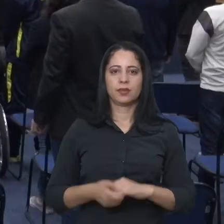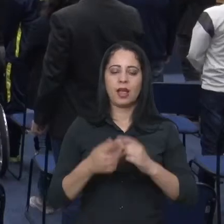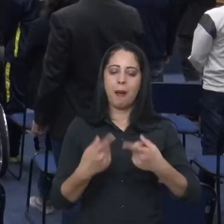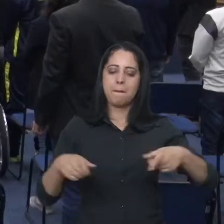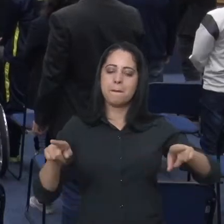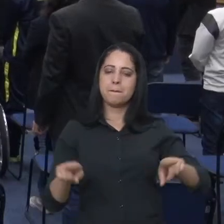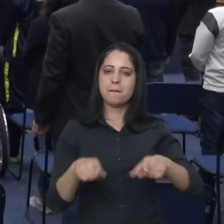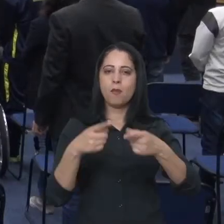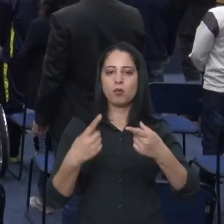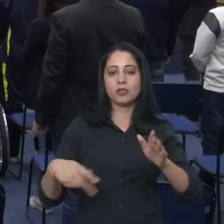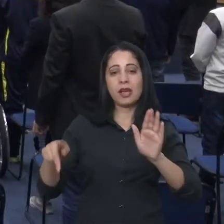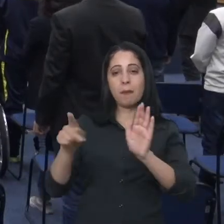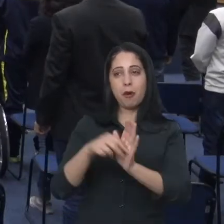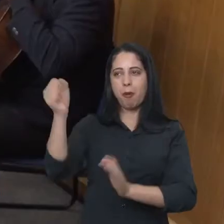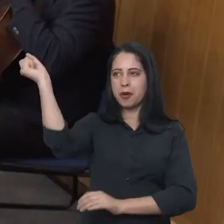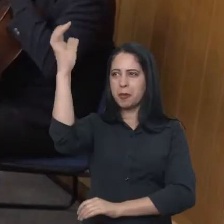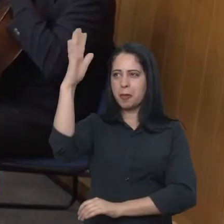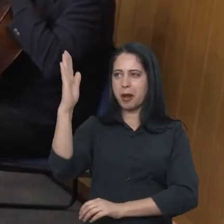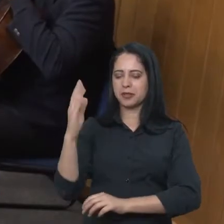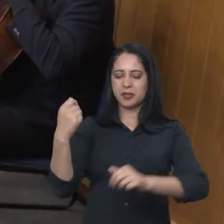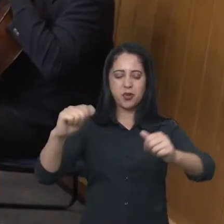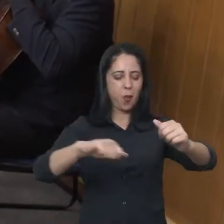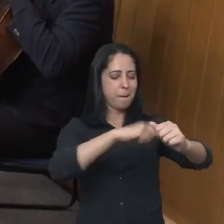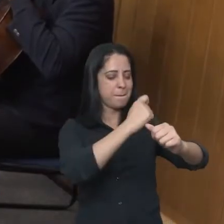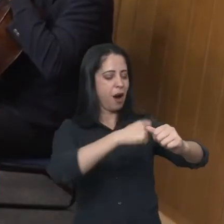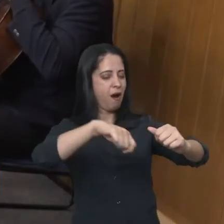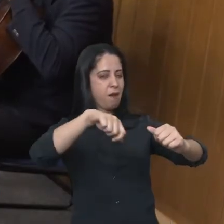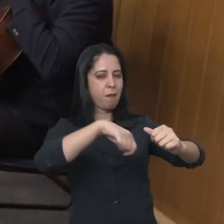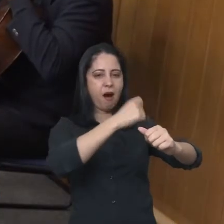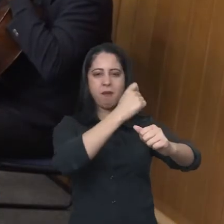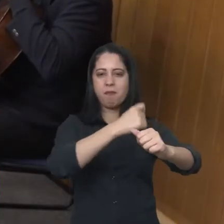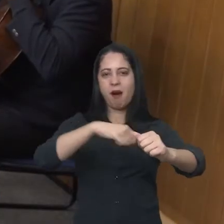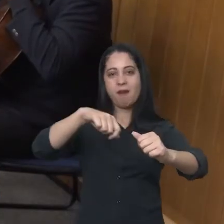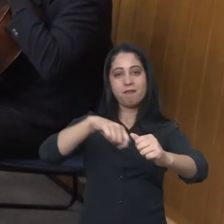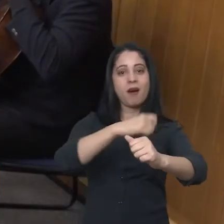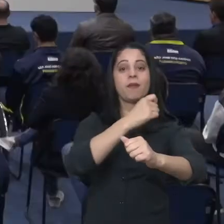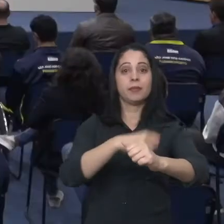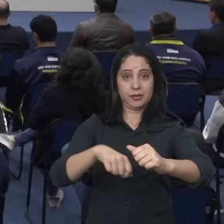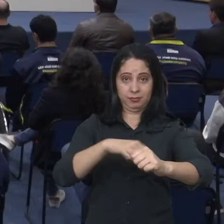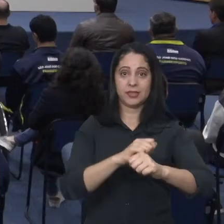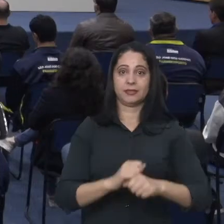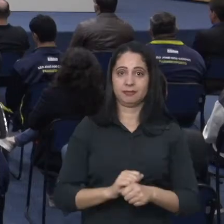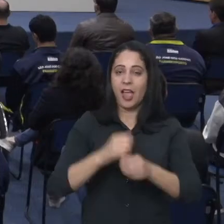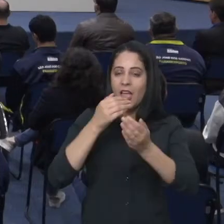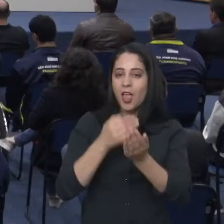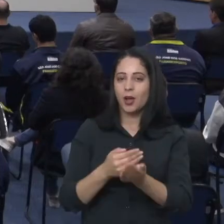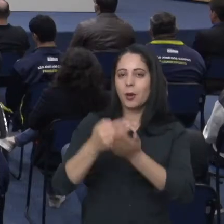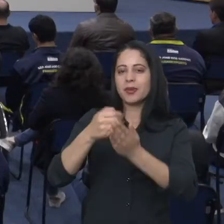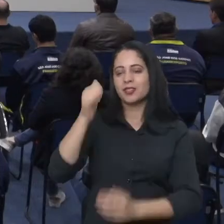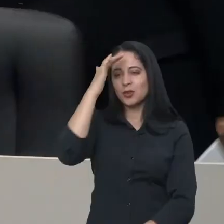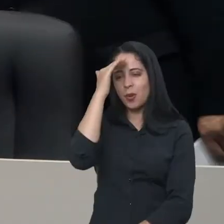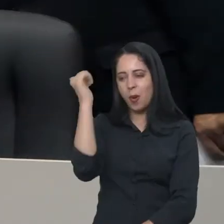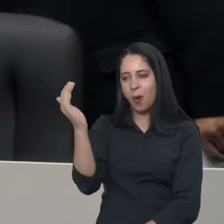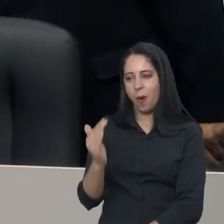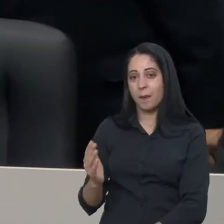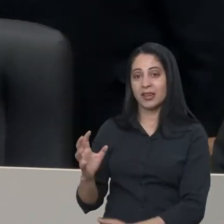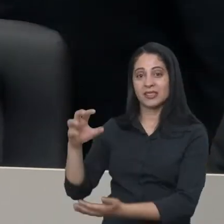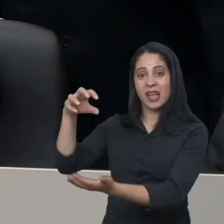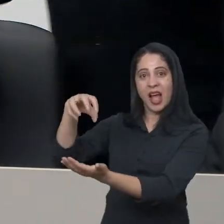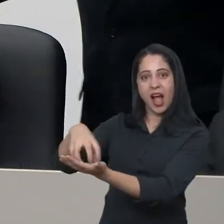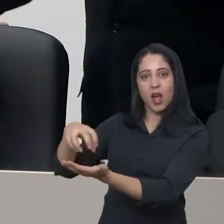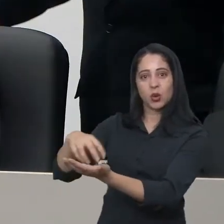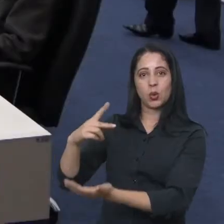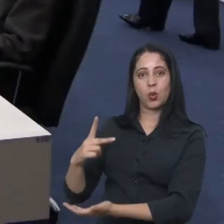Ao som do hino nacional interpretado pelo Instituto Cultural Luzes da Ribalta, a Câmara deu início à solenidade que homenageou